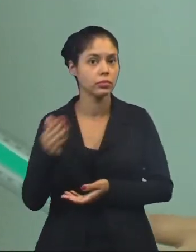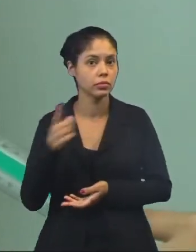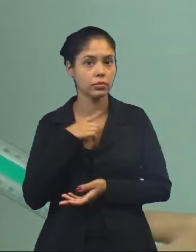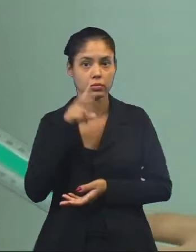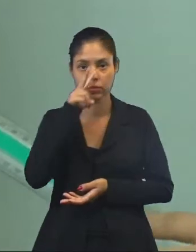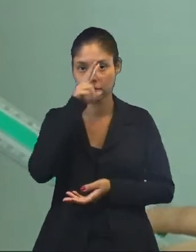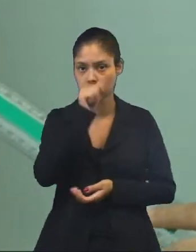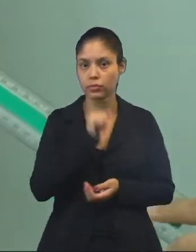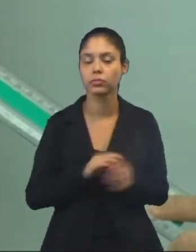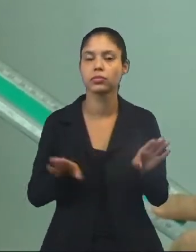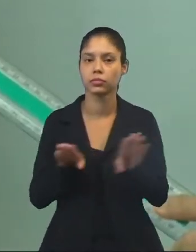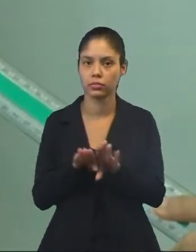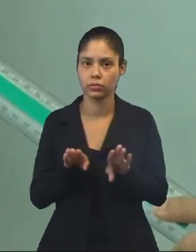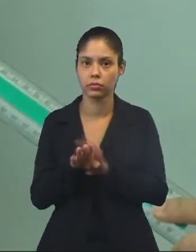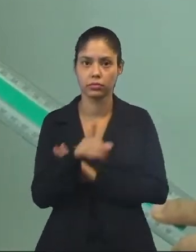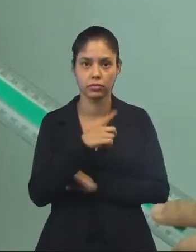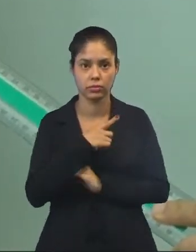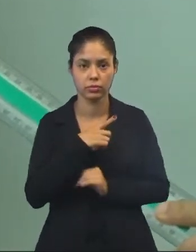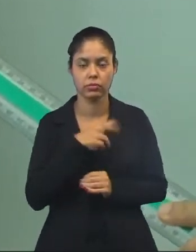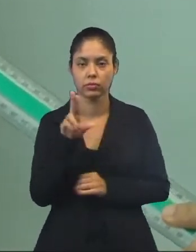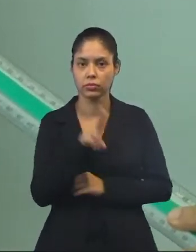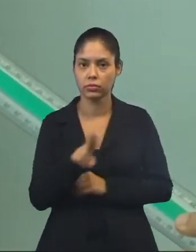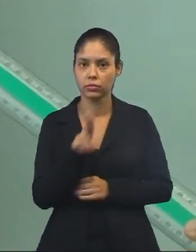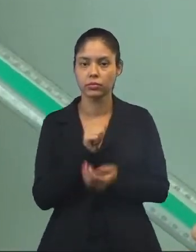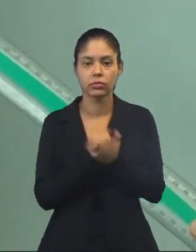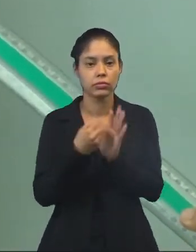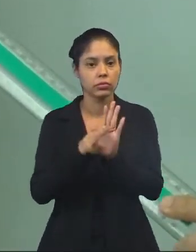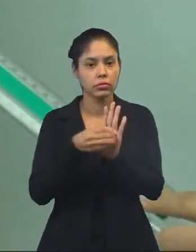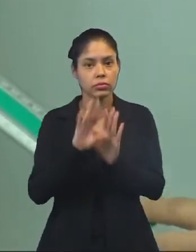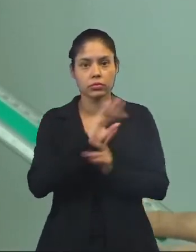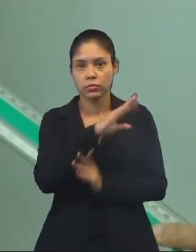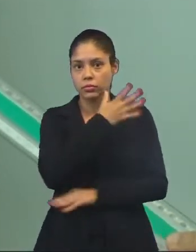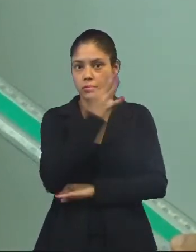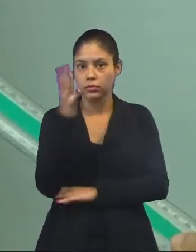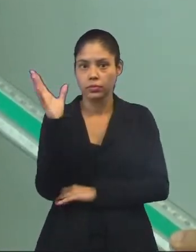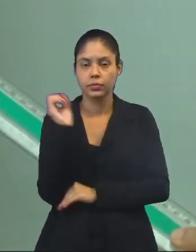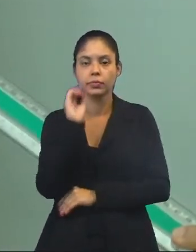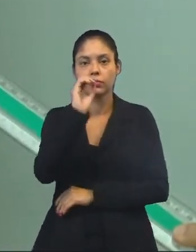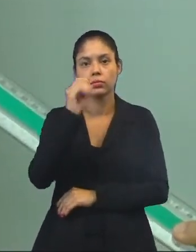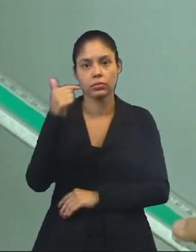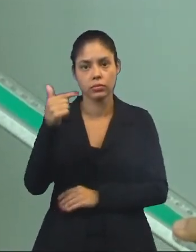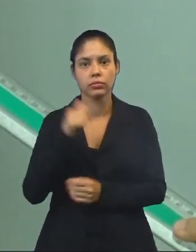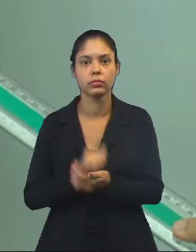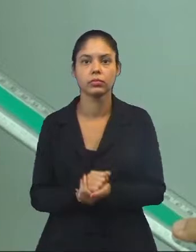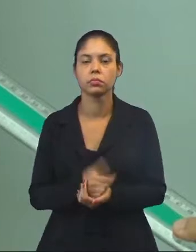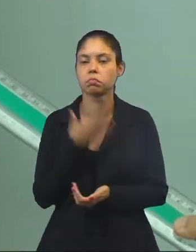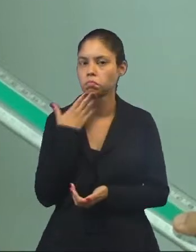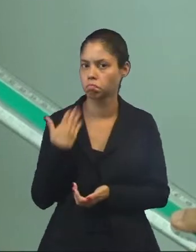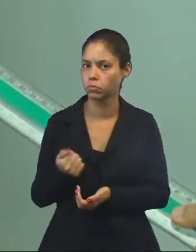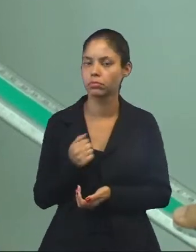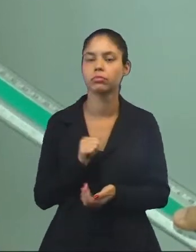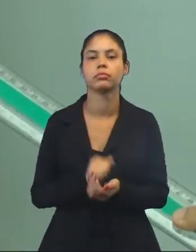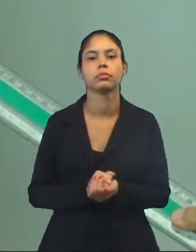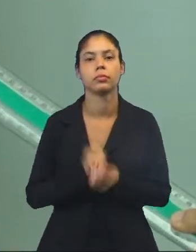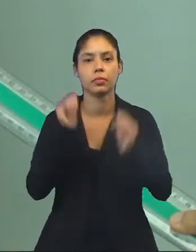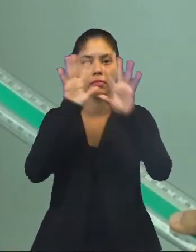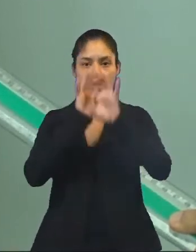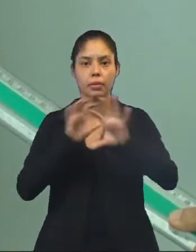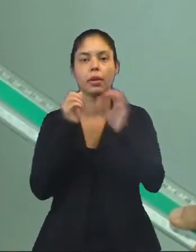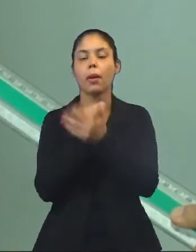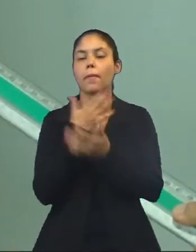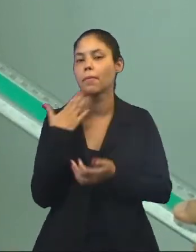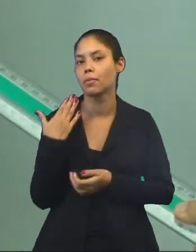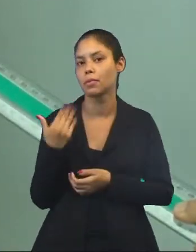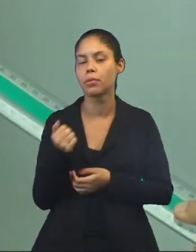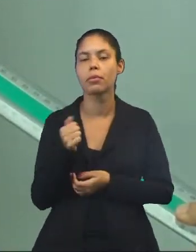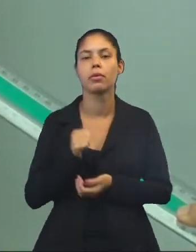se fortifica, ela também transmite à natureza, ao meio ambiente, oxigênio mais puro, né? Um ar mais puro, em outras palavras,